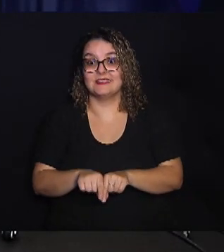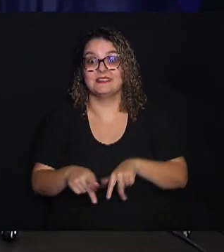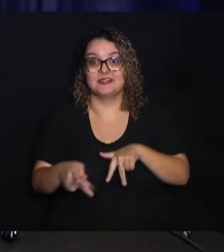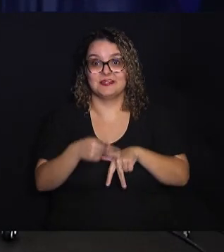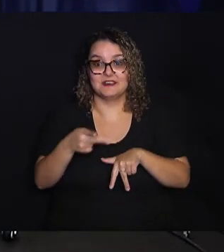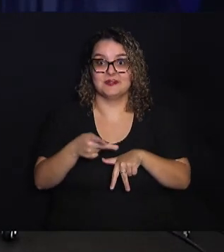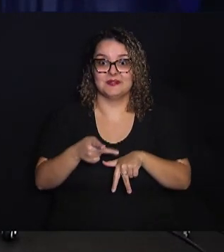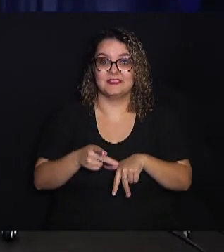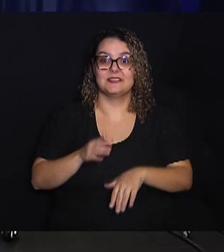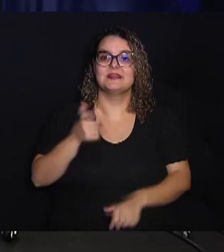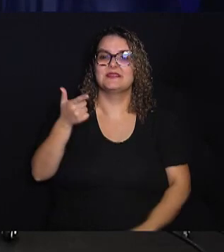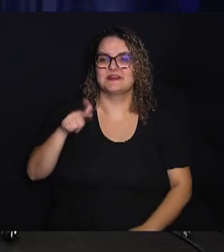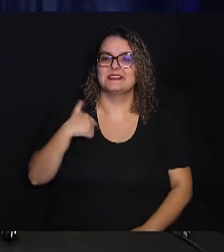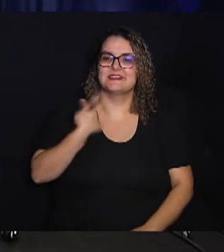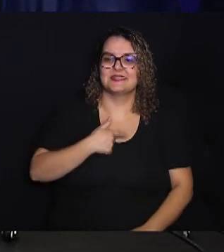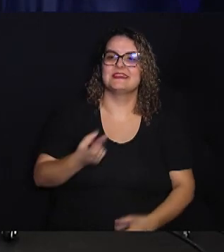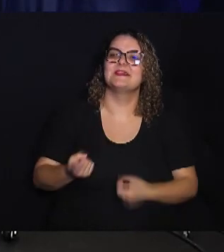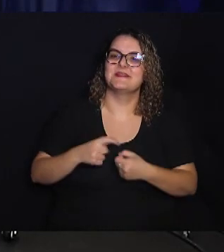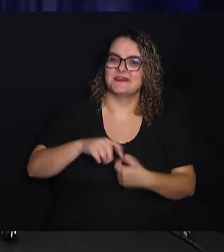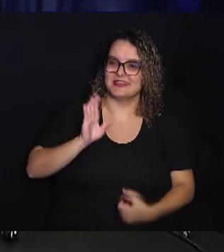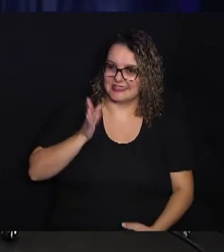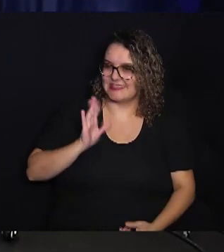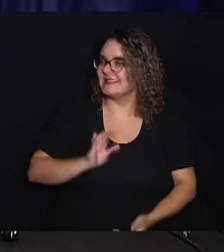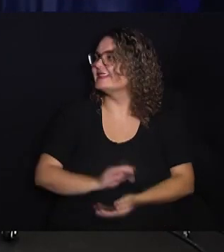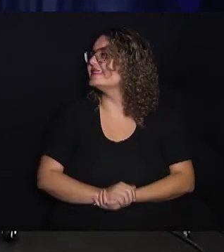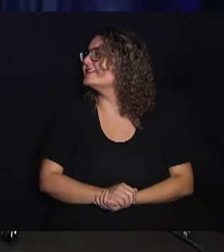depoimentos. Fica com a gente que a gente volta já.